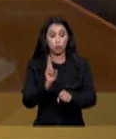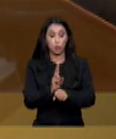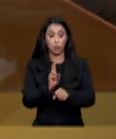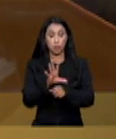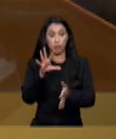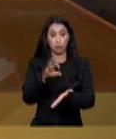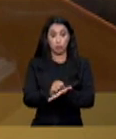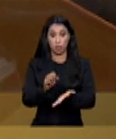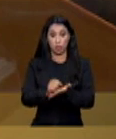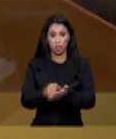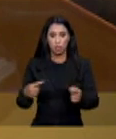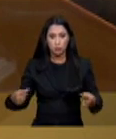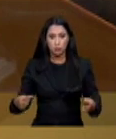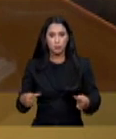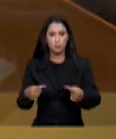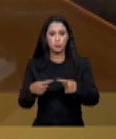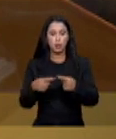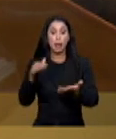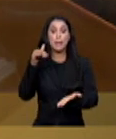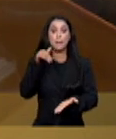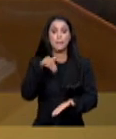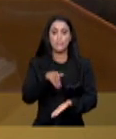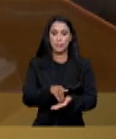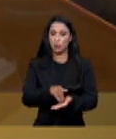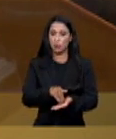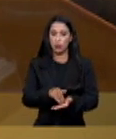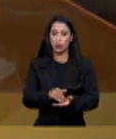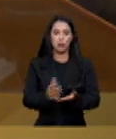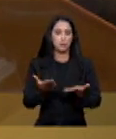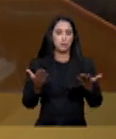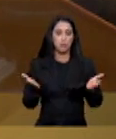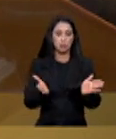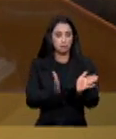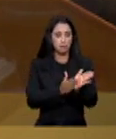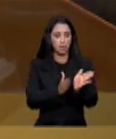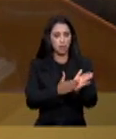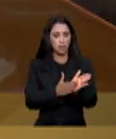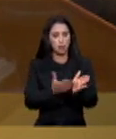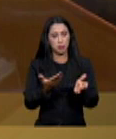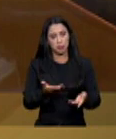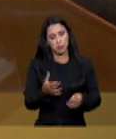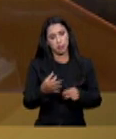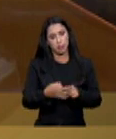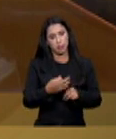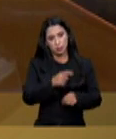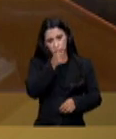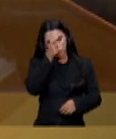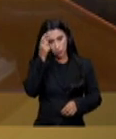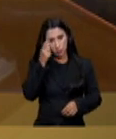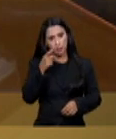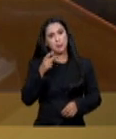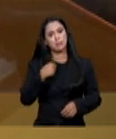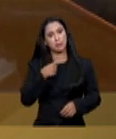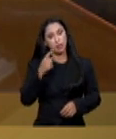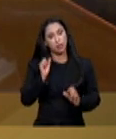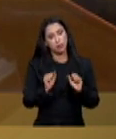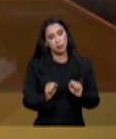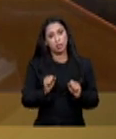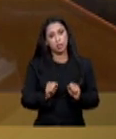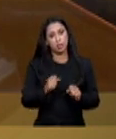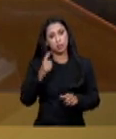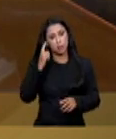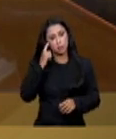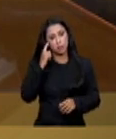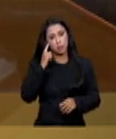Dados, trazer esse mínimo, né? Mas a ideia é brilhante, parabenizo, excelência, e pena que eu não tive antes, mas poderia ter